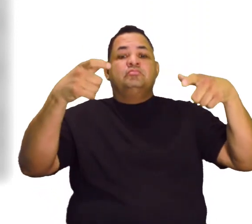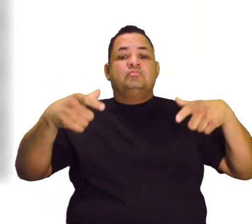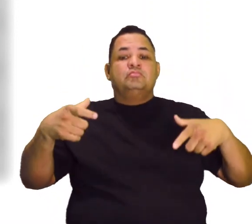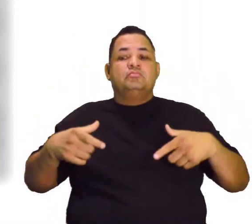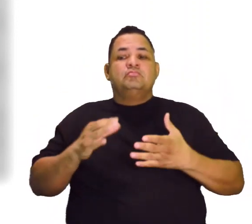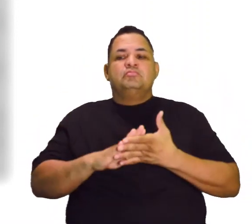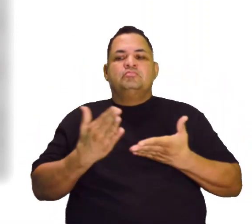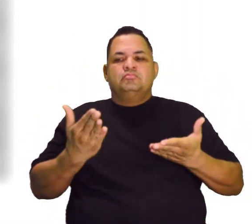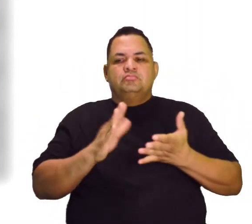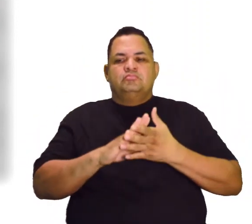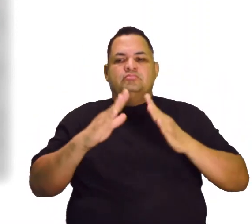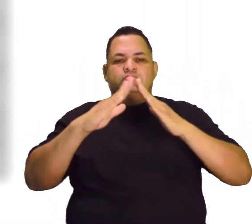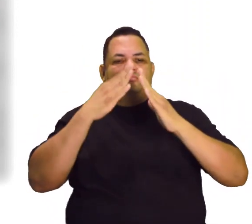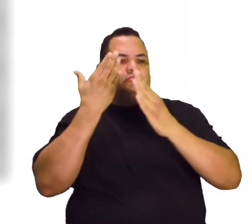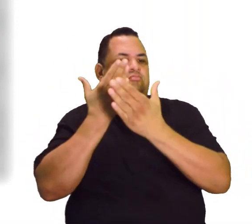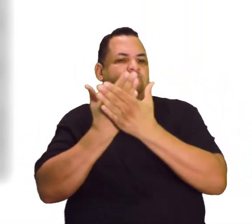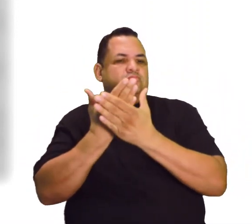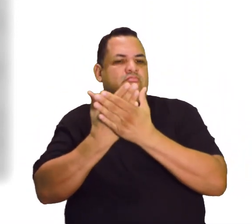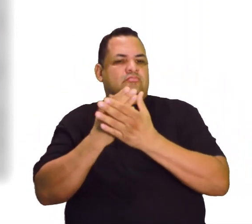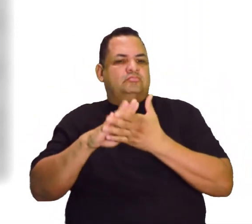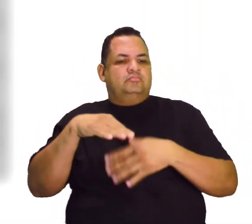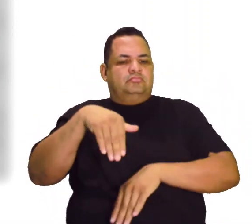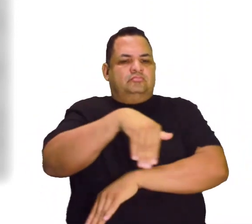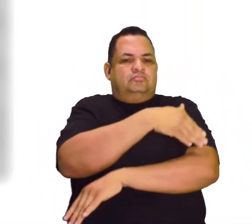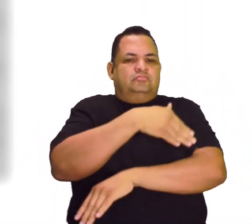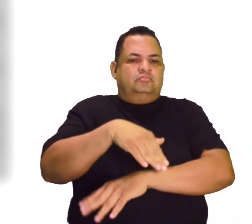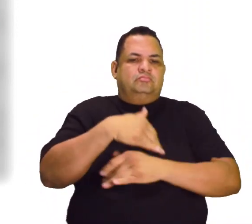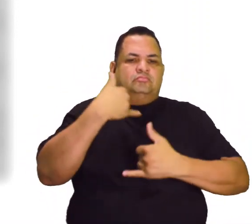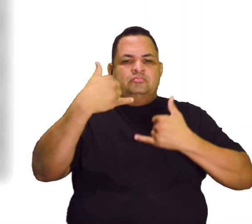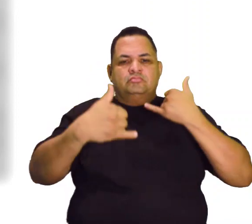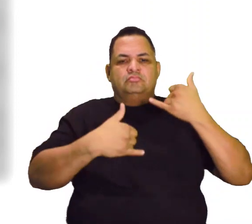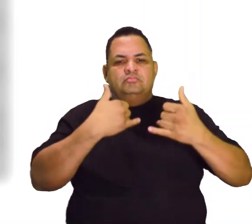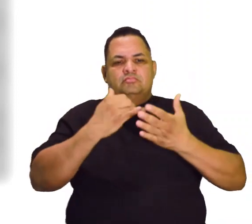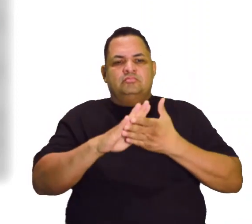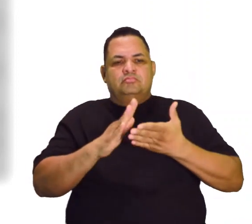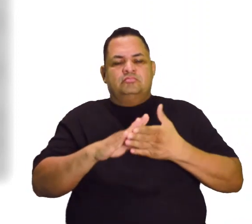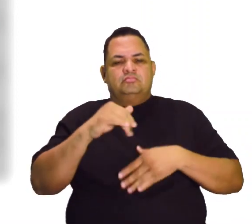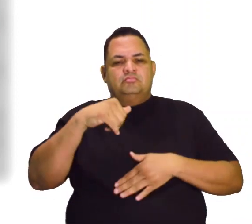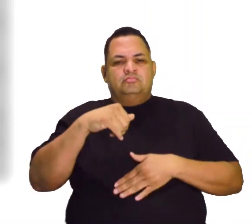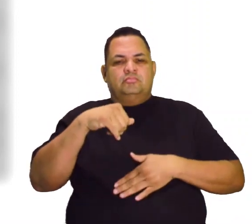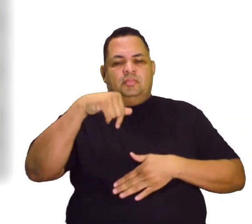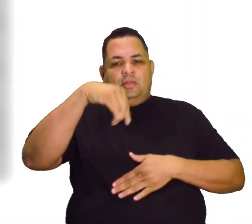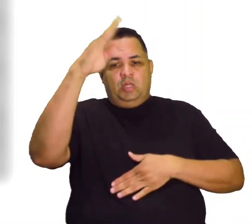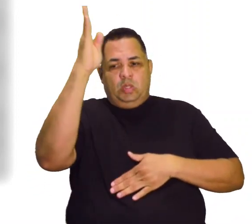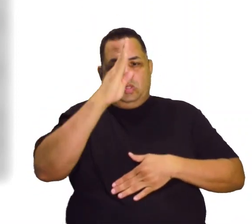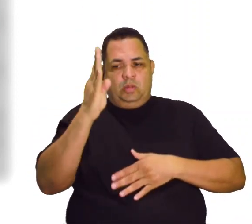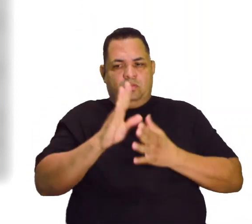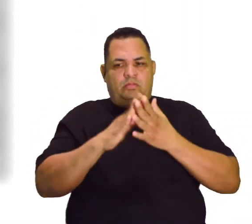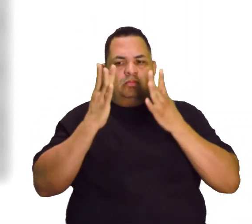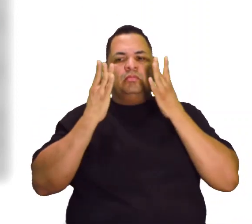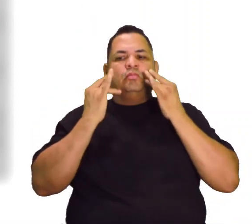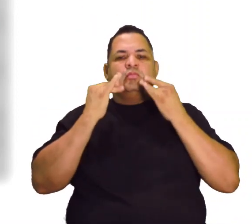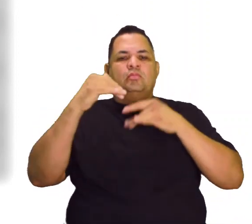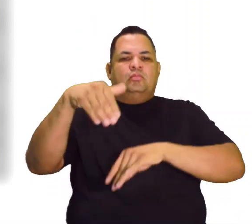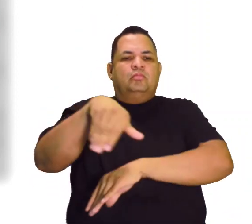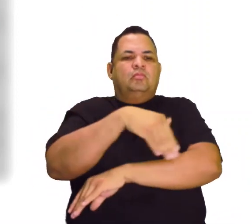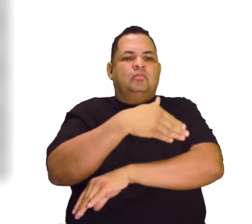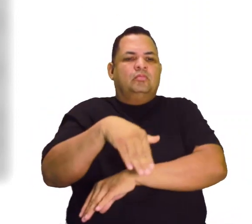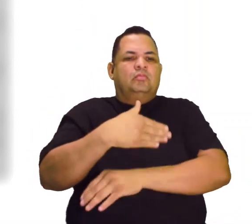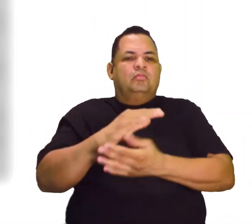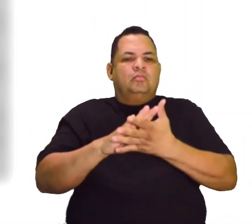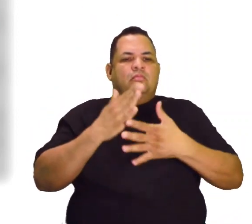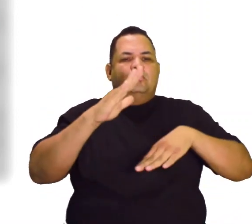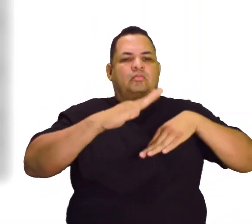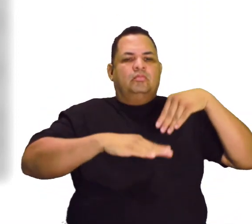escolas, espaços públicos, de lazer e ruas. Então, aqui no Brasil já inicia aí o teatro de rua, né?